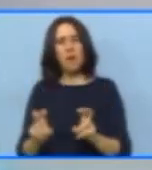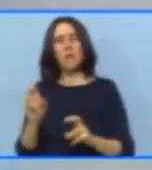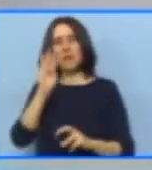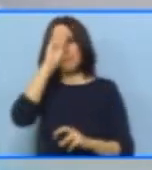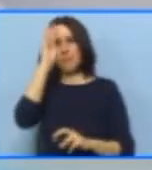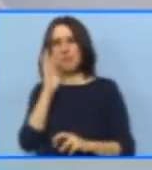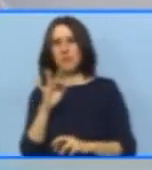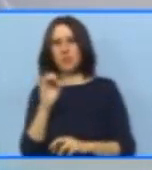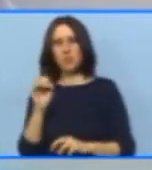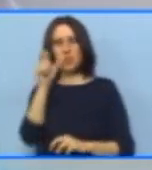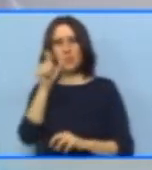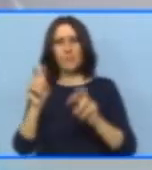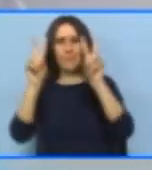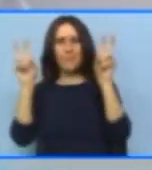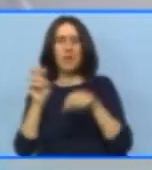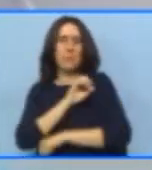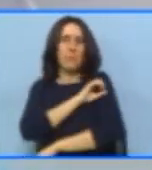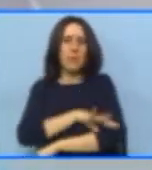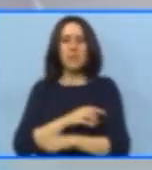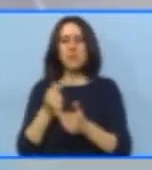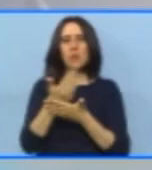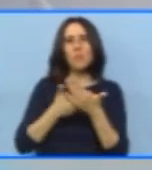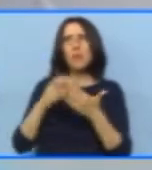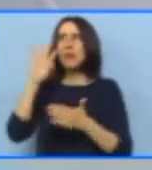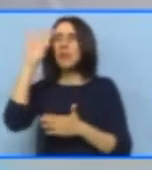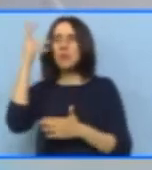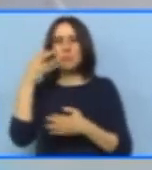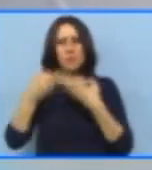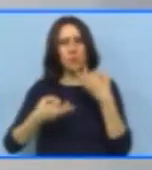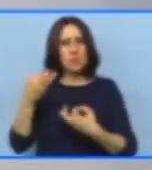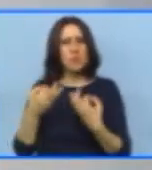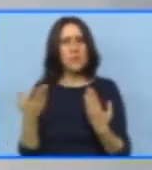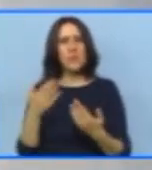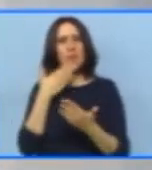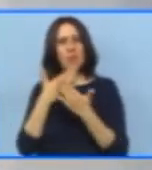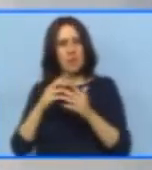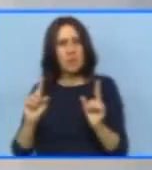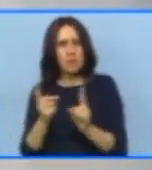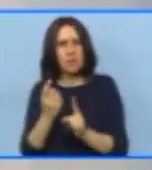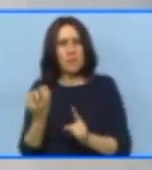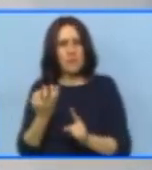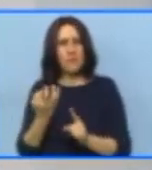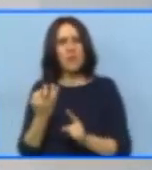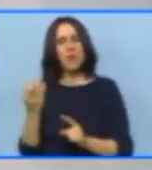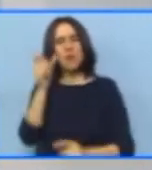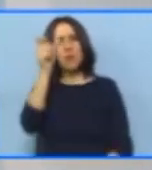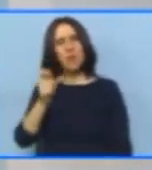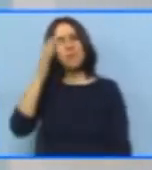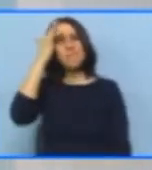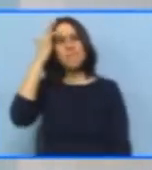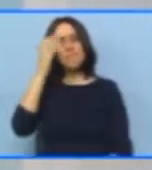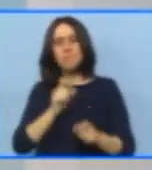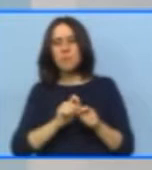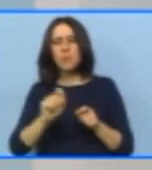Francisco: a pobreza, a economia, o clima, a justiça. É uma forma de sintetizar aquilo que tem sido a doutrina dele, o